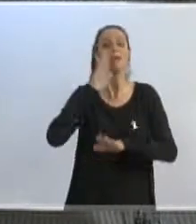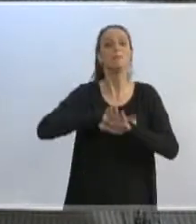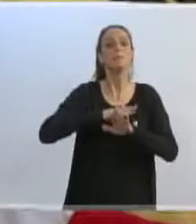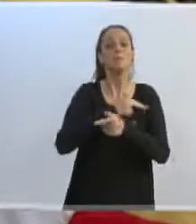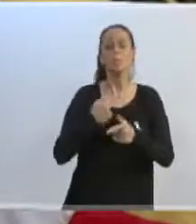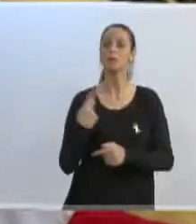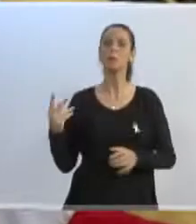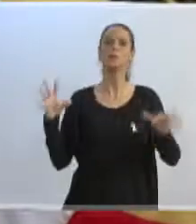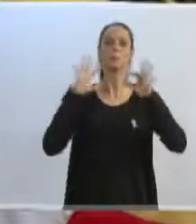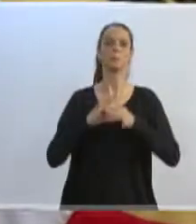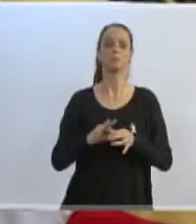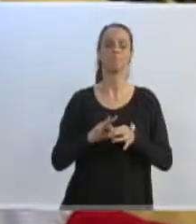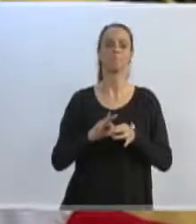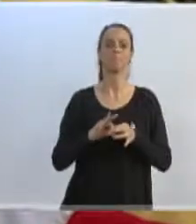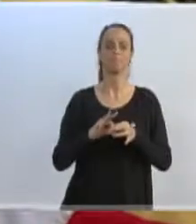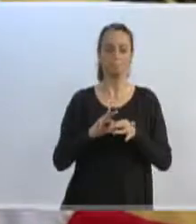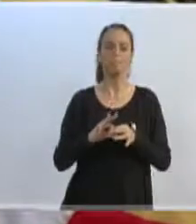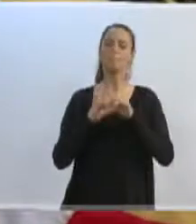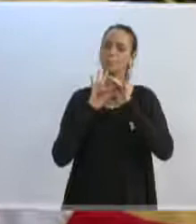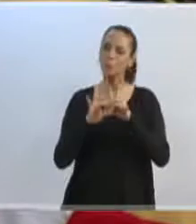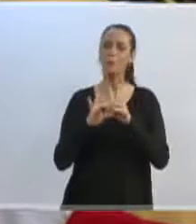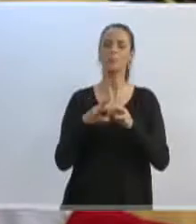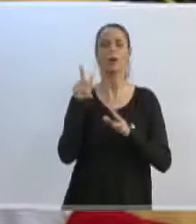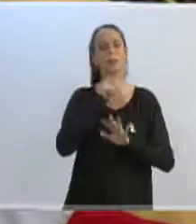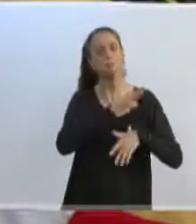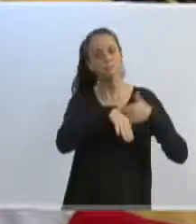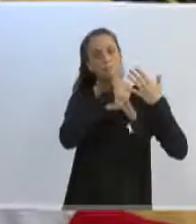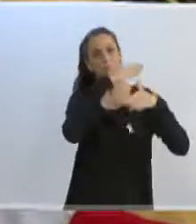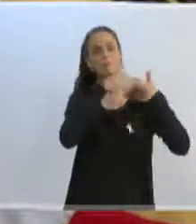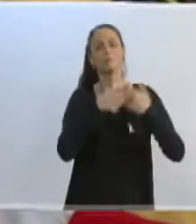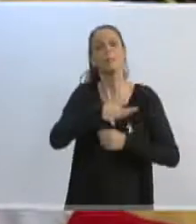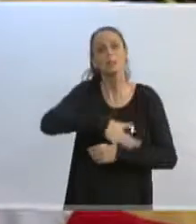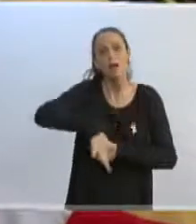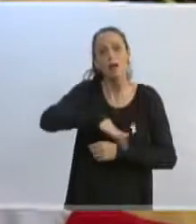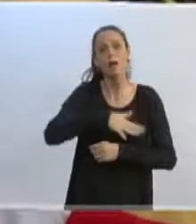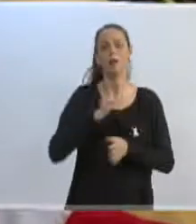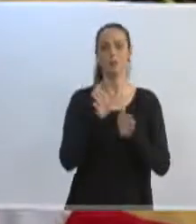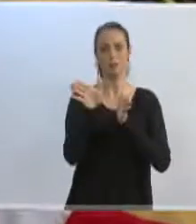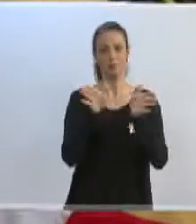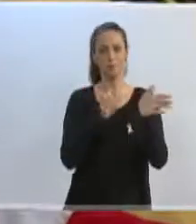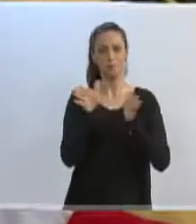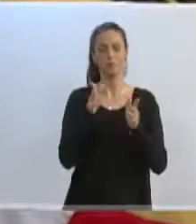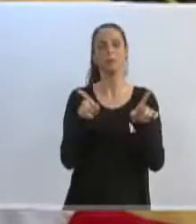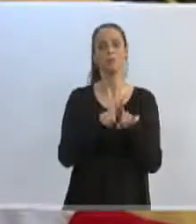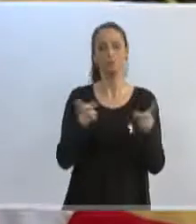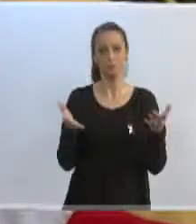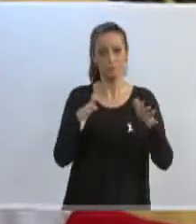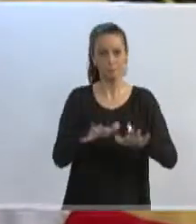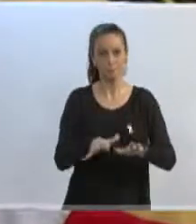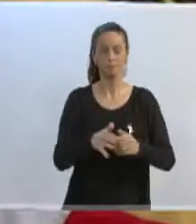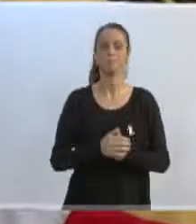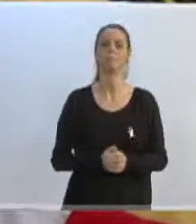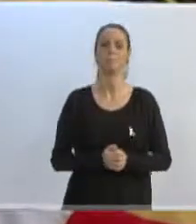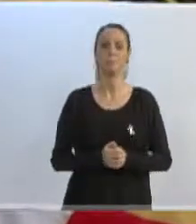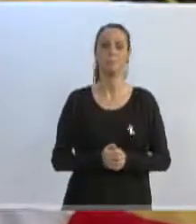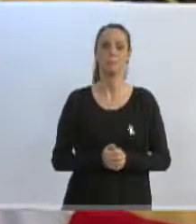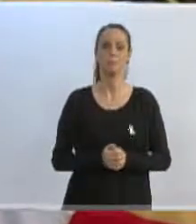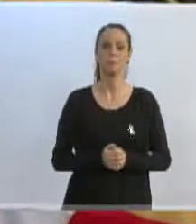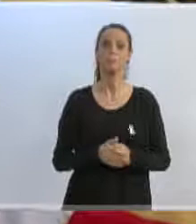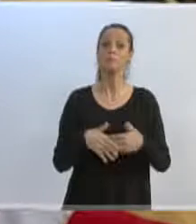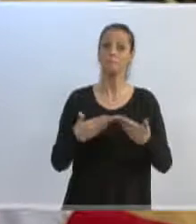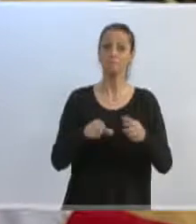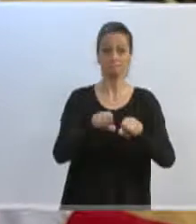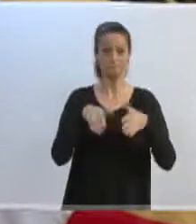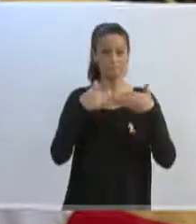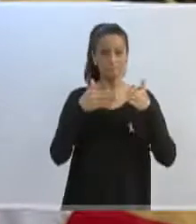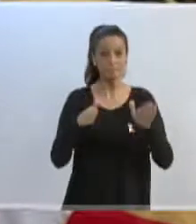aqui unidos, única e exclusivamente, para avançarmos na questão da acessibilidade e da inclusão. E esta